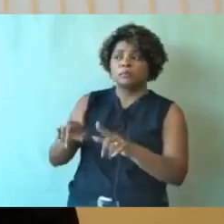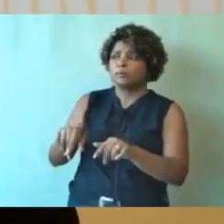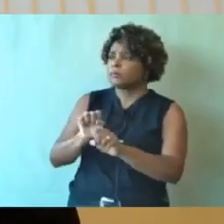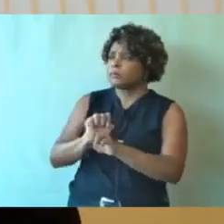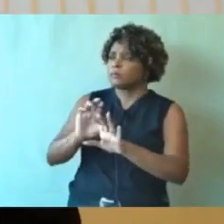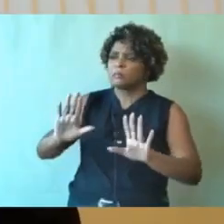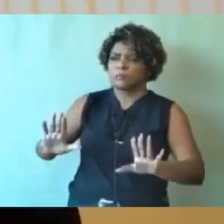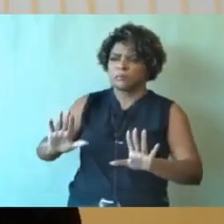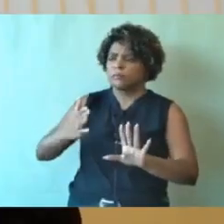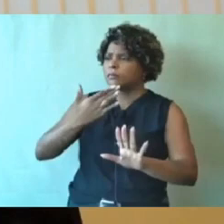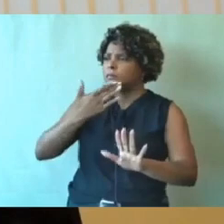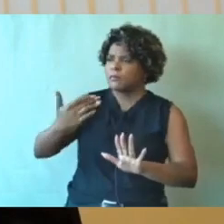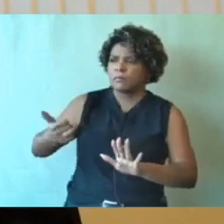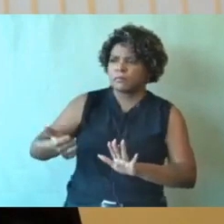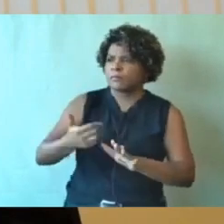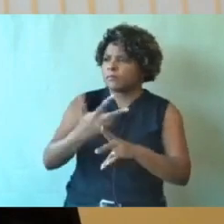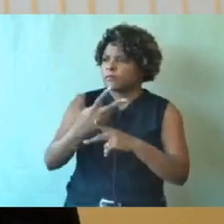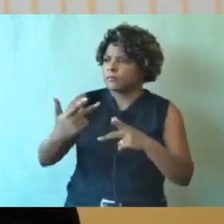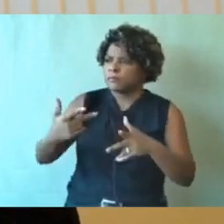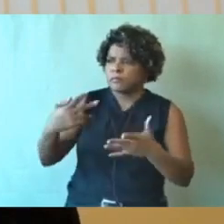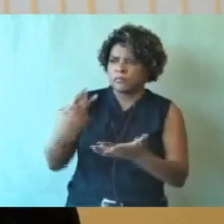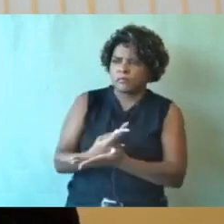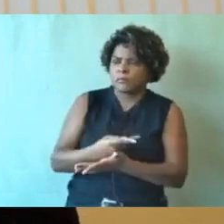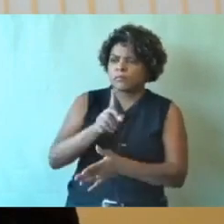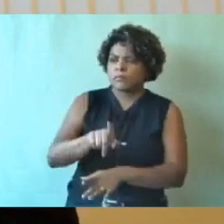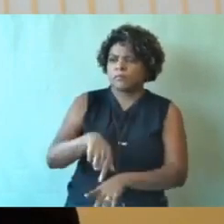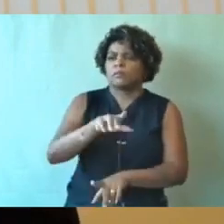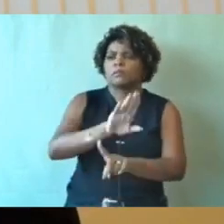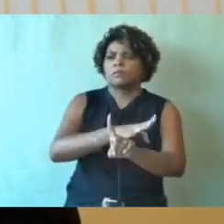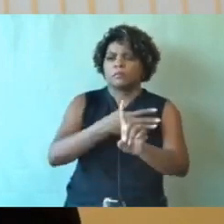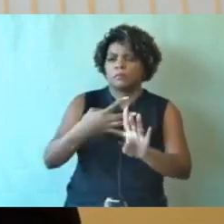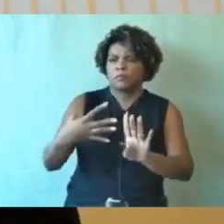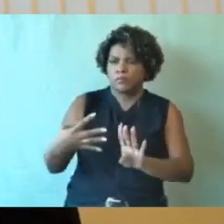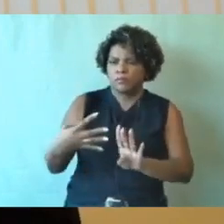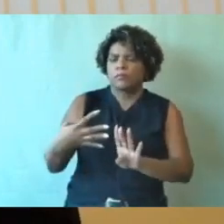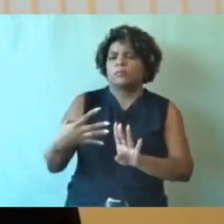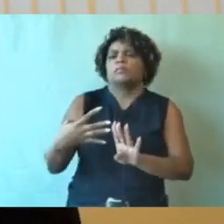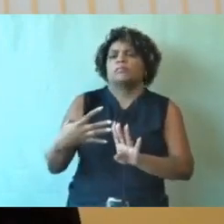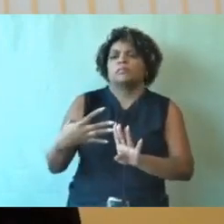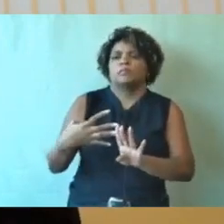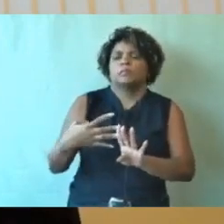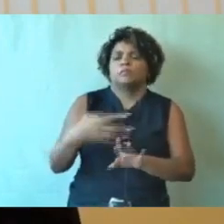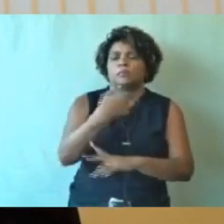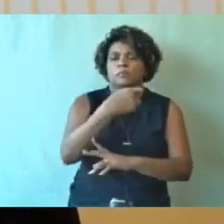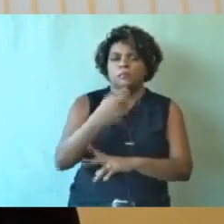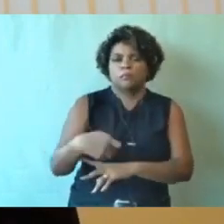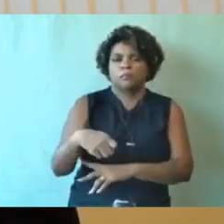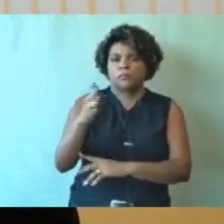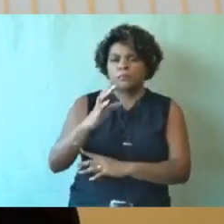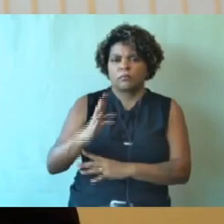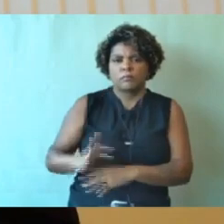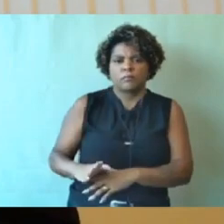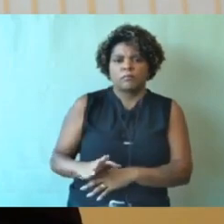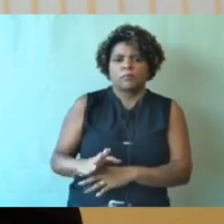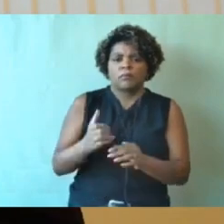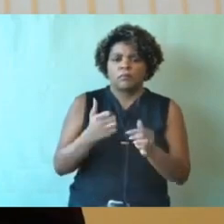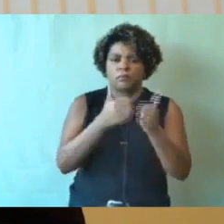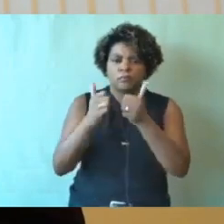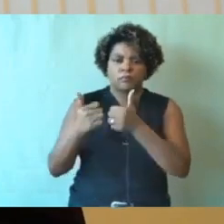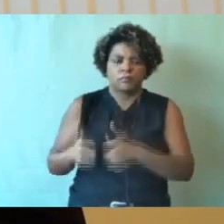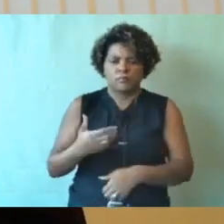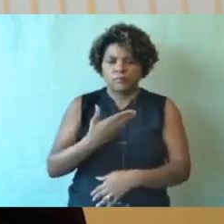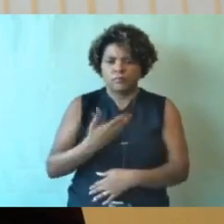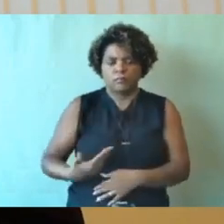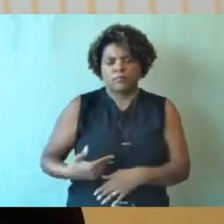que ocorreu foi essa planilha da Associação Nacional de Transporte Público, nos seus limites mínimos, se aceita o Belo Horizonte, e ainda